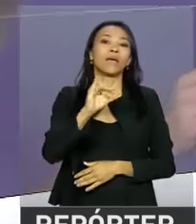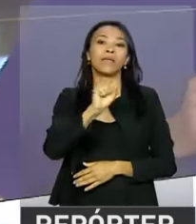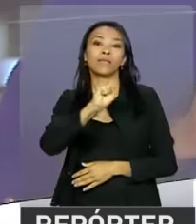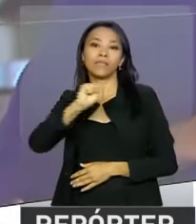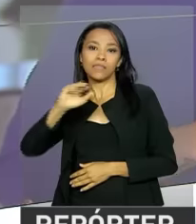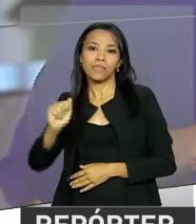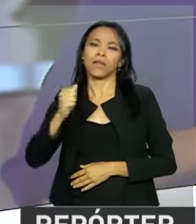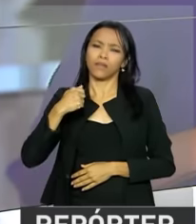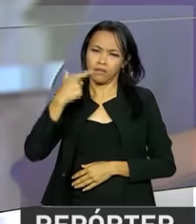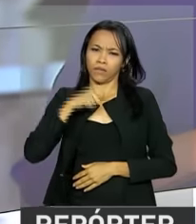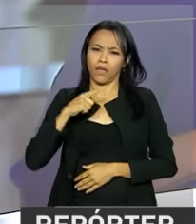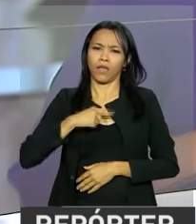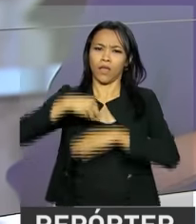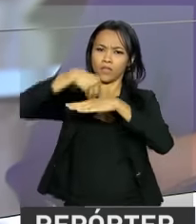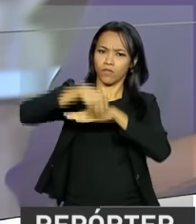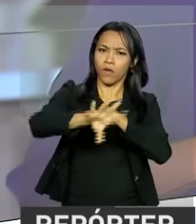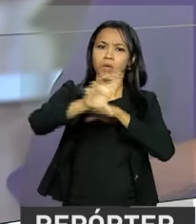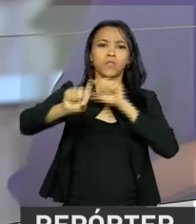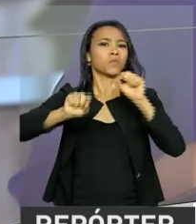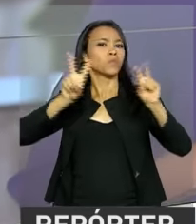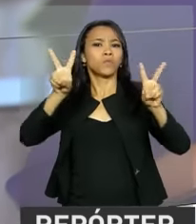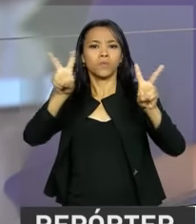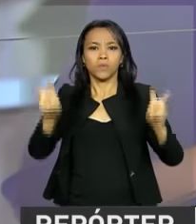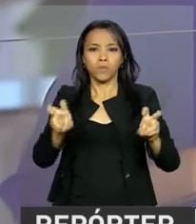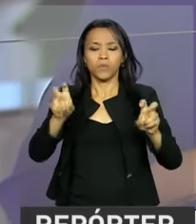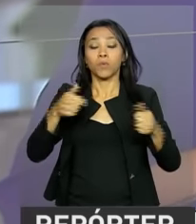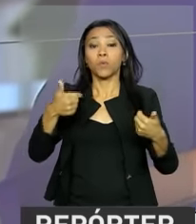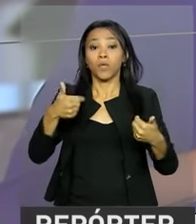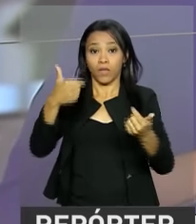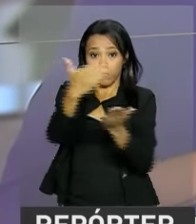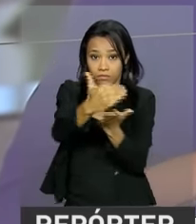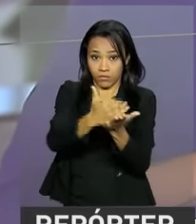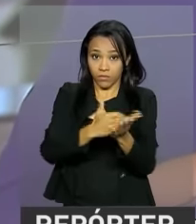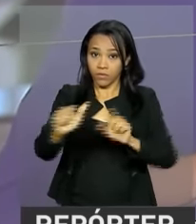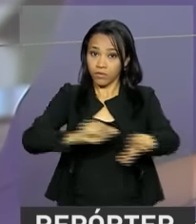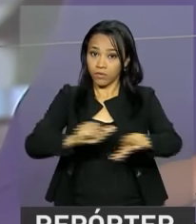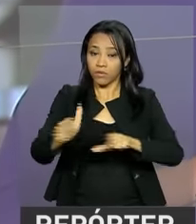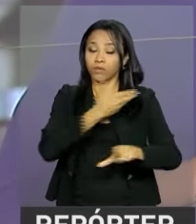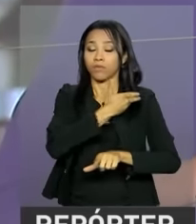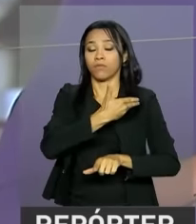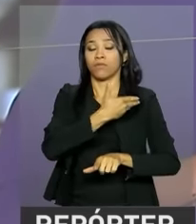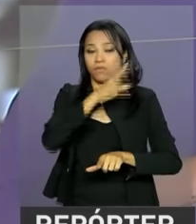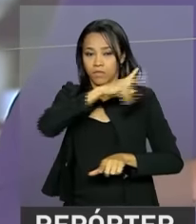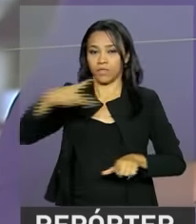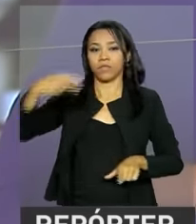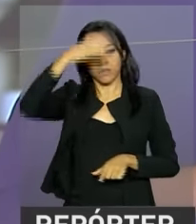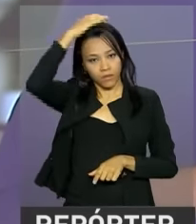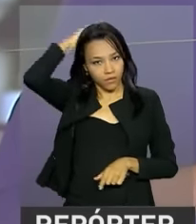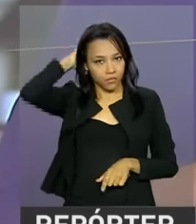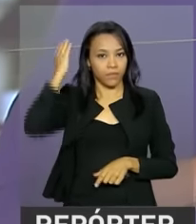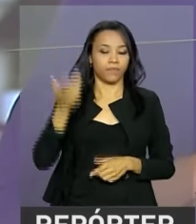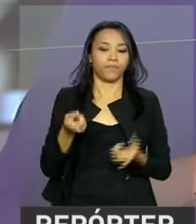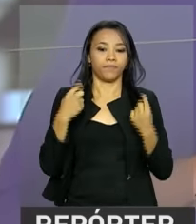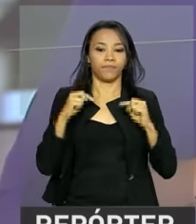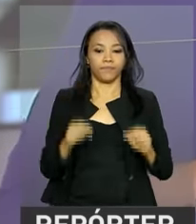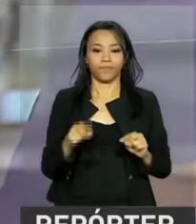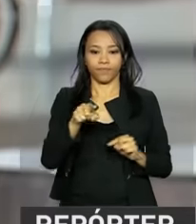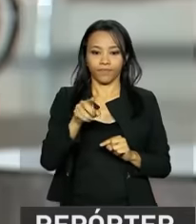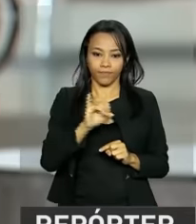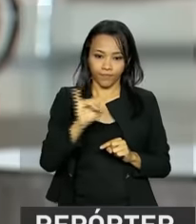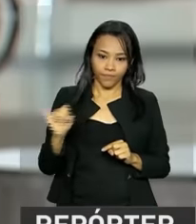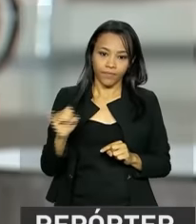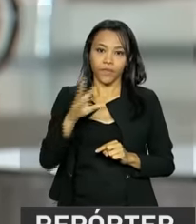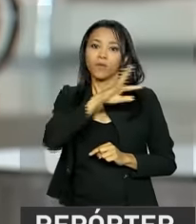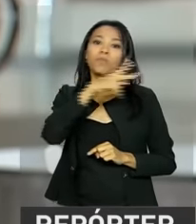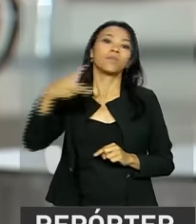informações ao vivo sobre a agenda do presidente temer Oi Taíssa Olá Leandro o presidente Michel